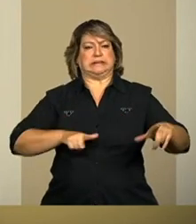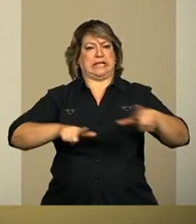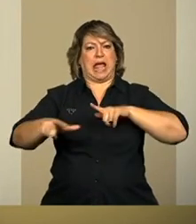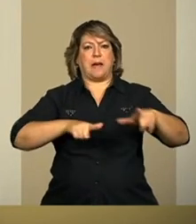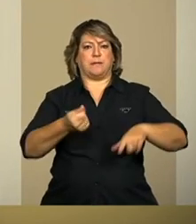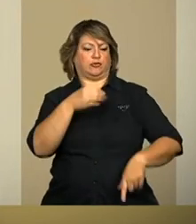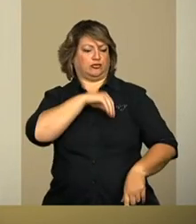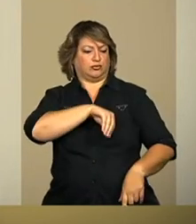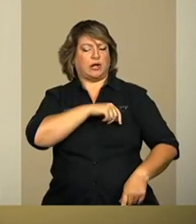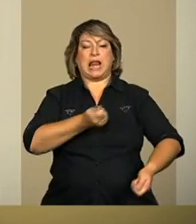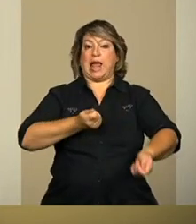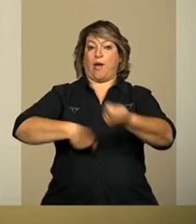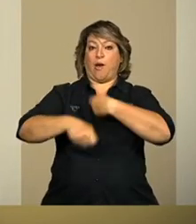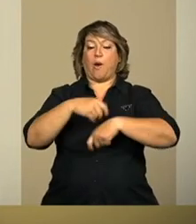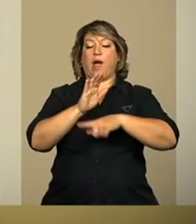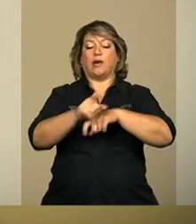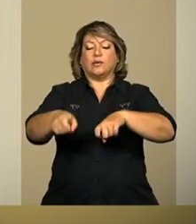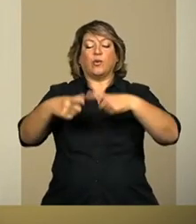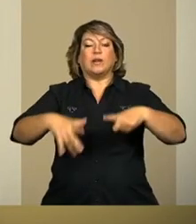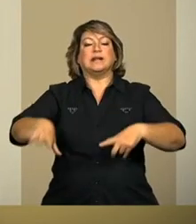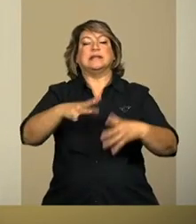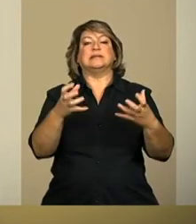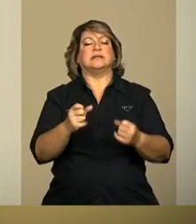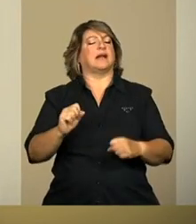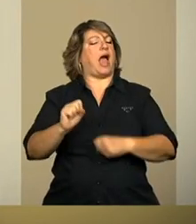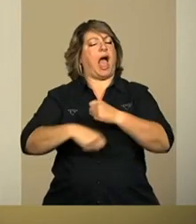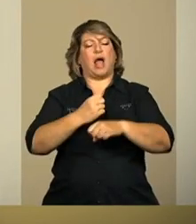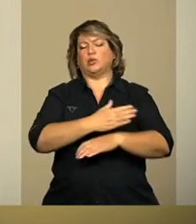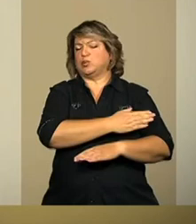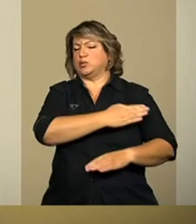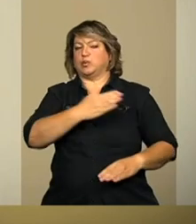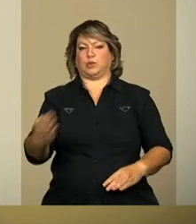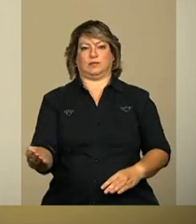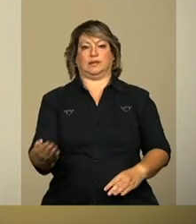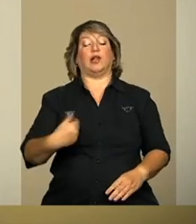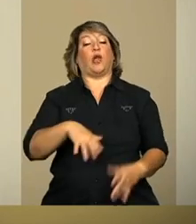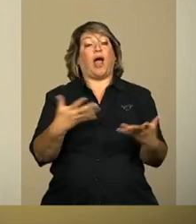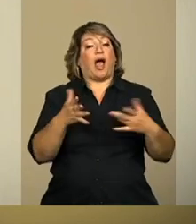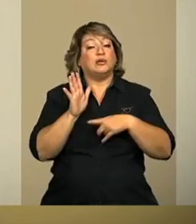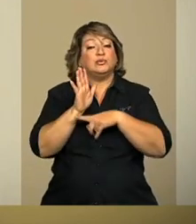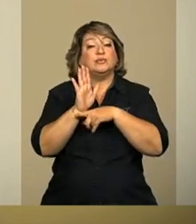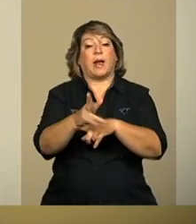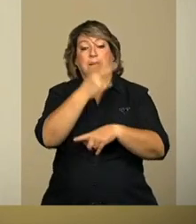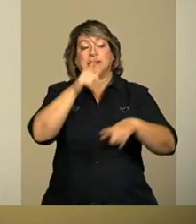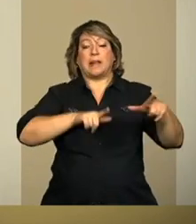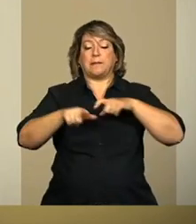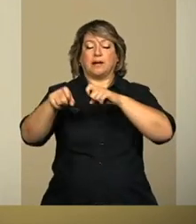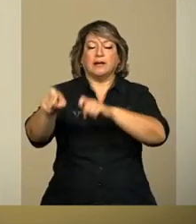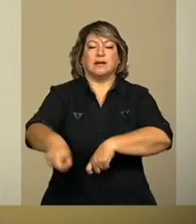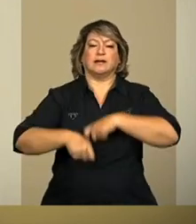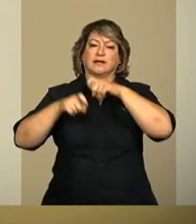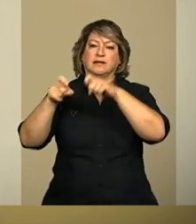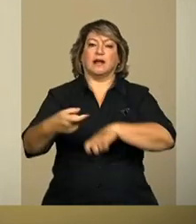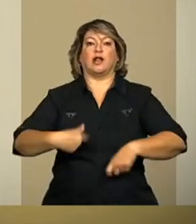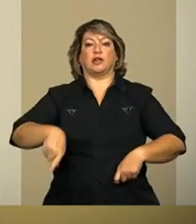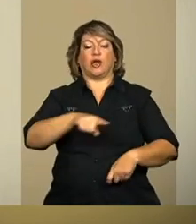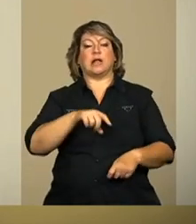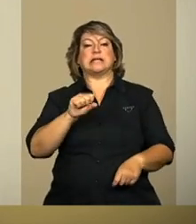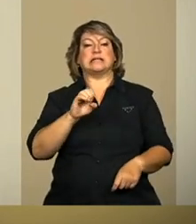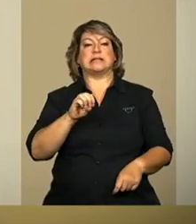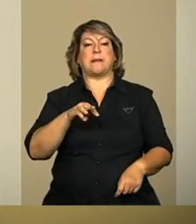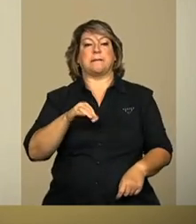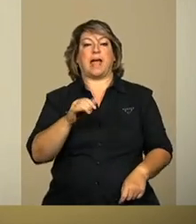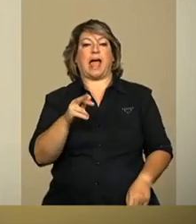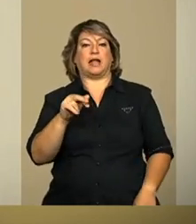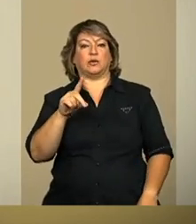renda para os agricultores do semiário do ano inteiro nós queremos ajudar os agricultores os agricultores do nosso semiárido